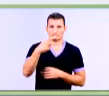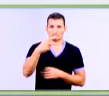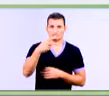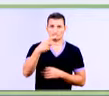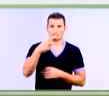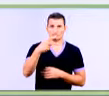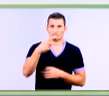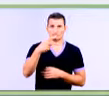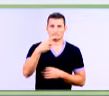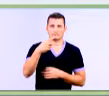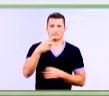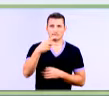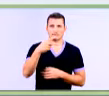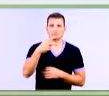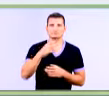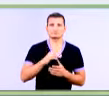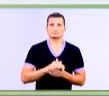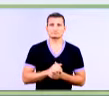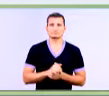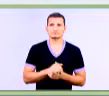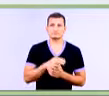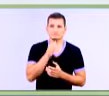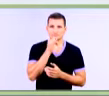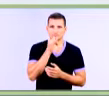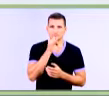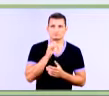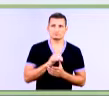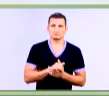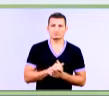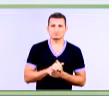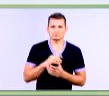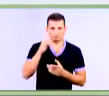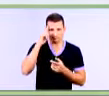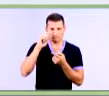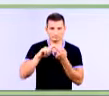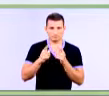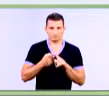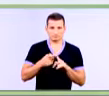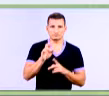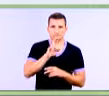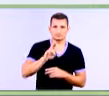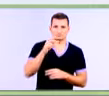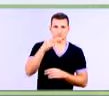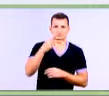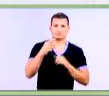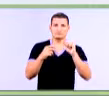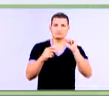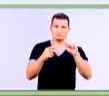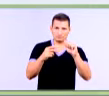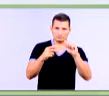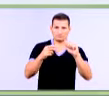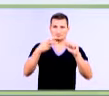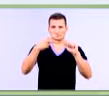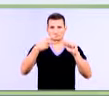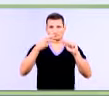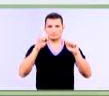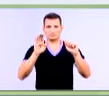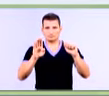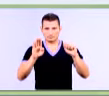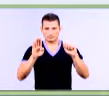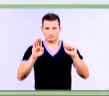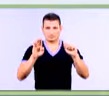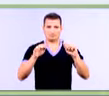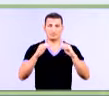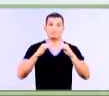expressão lógica, utilizando o maior. A é maior que B, A é maior ou igual a